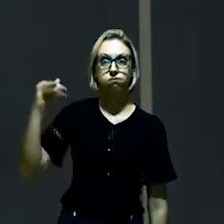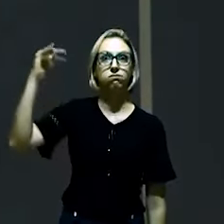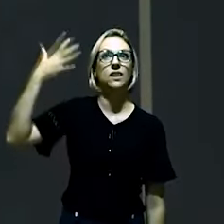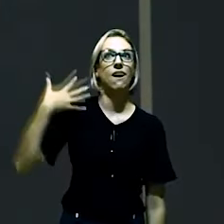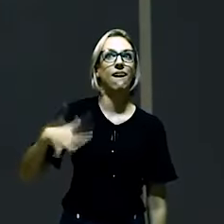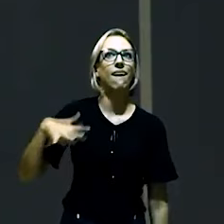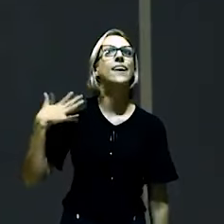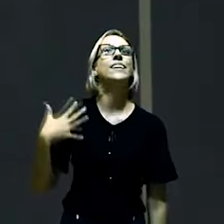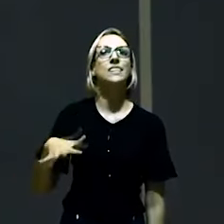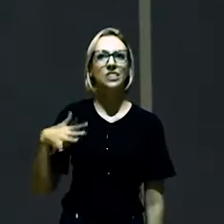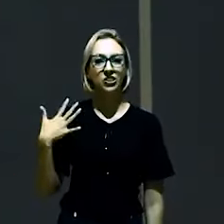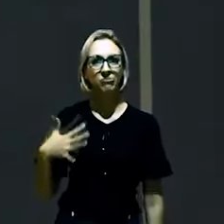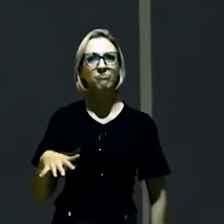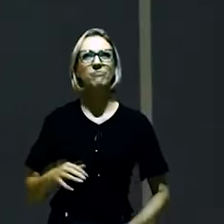Irão,